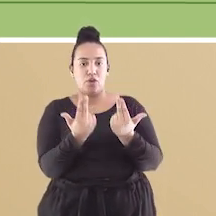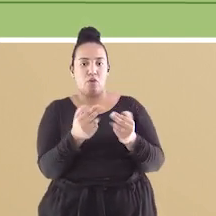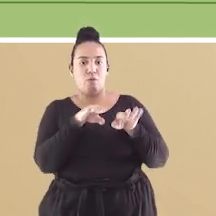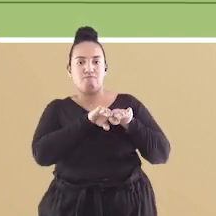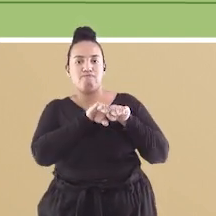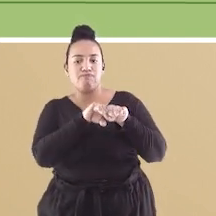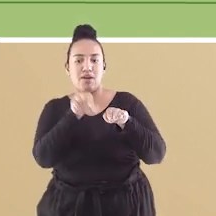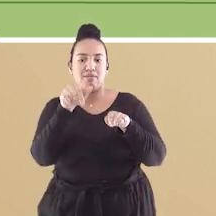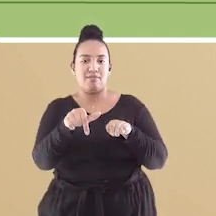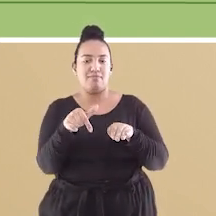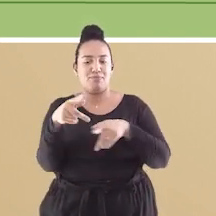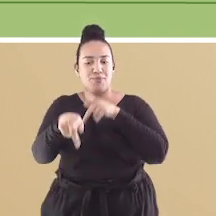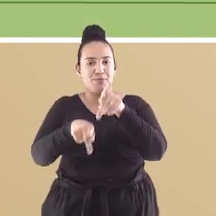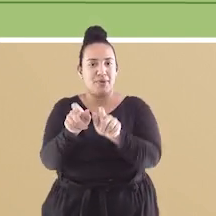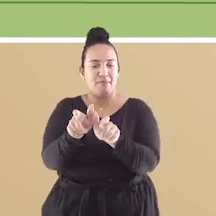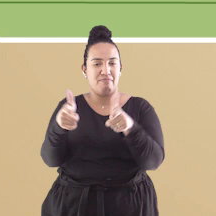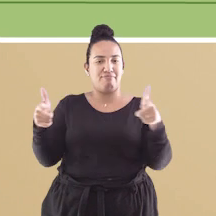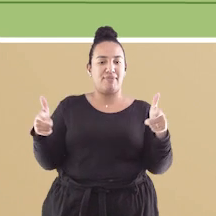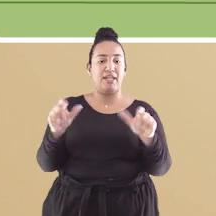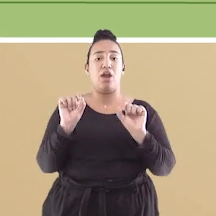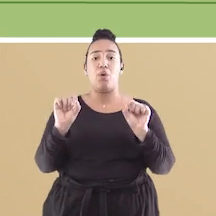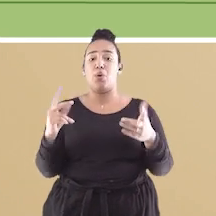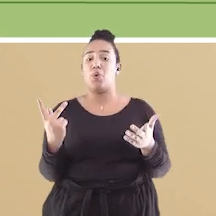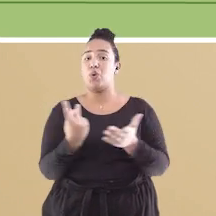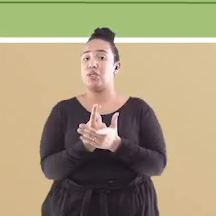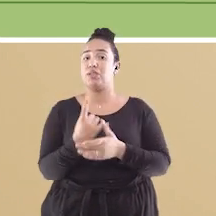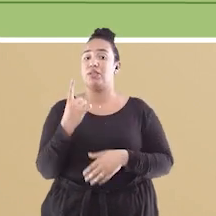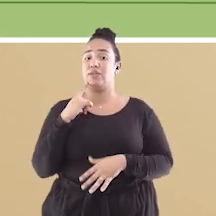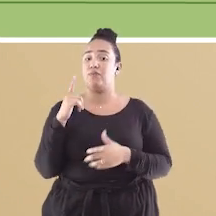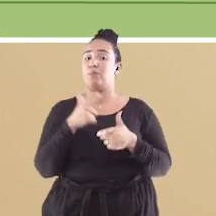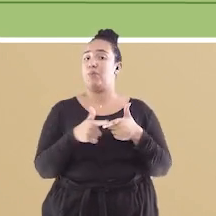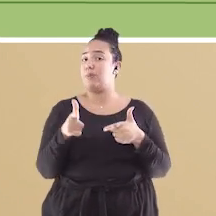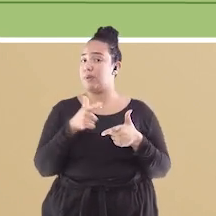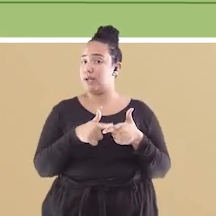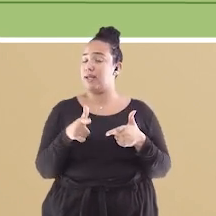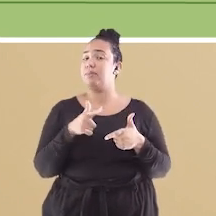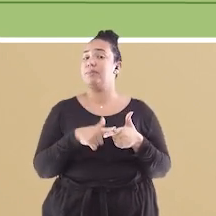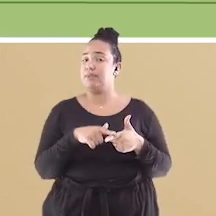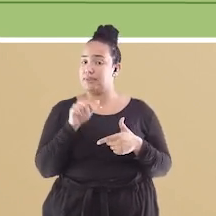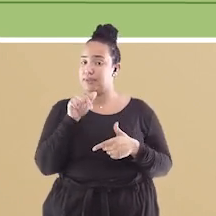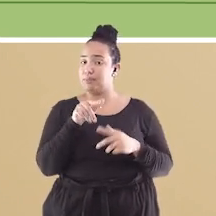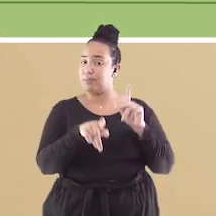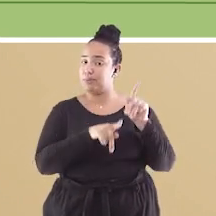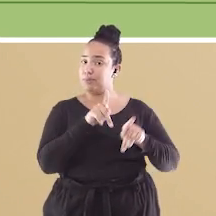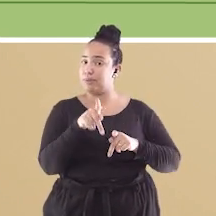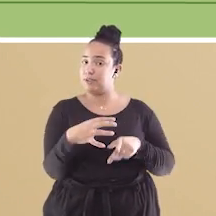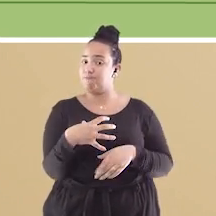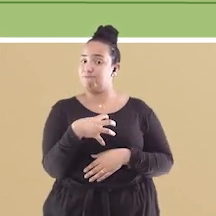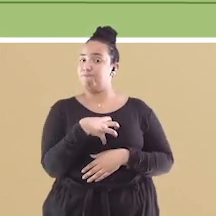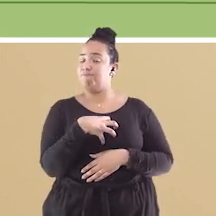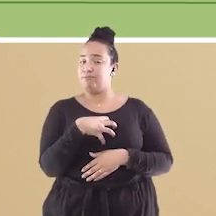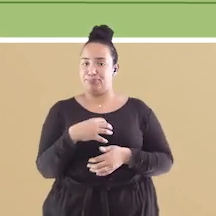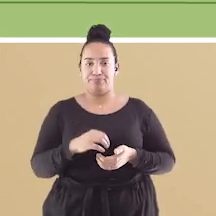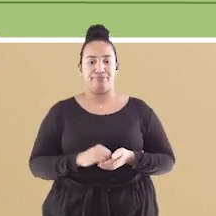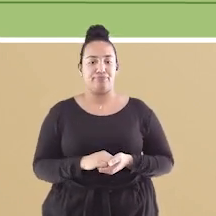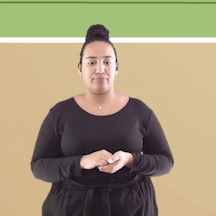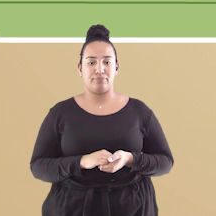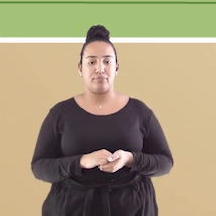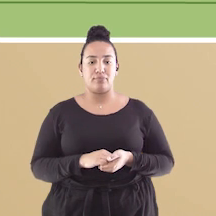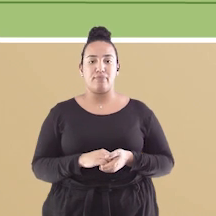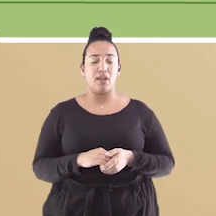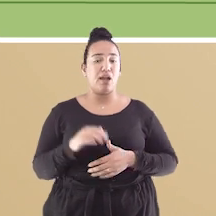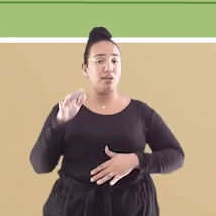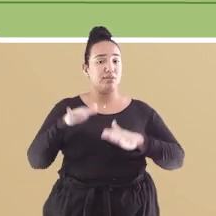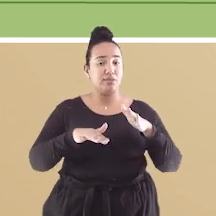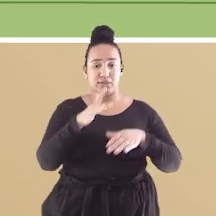cidades. E nesse processo, problemas foram surgindo para o bem-estar da população. Nem todos